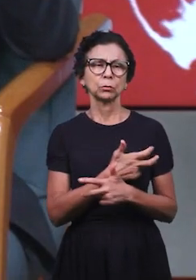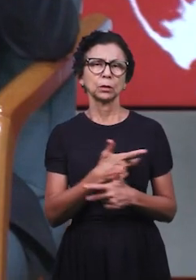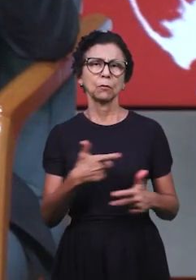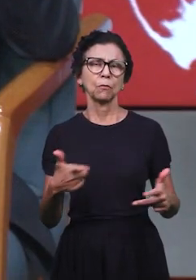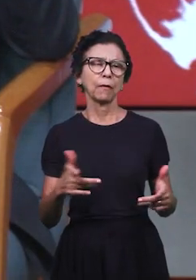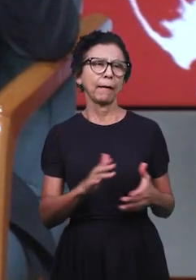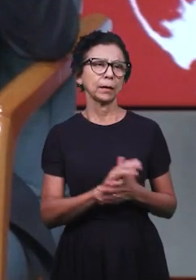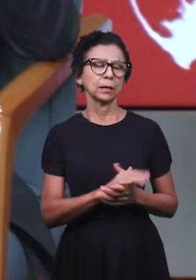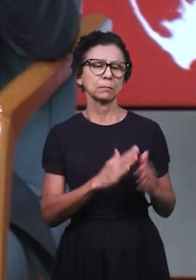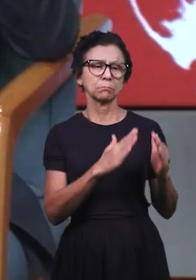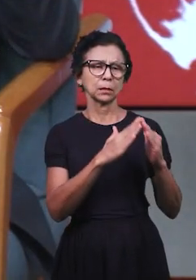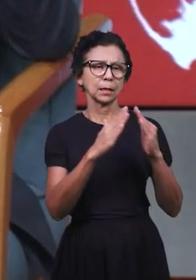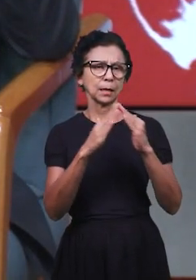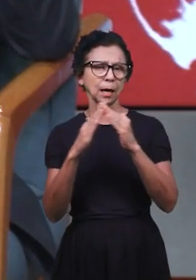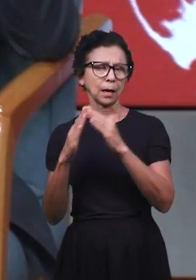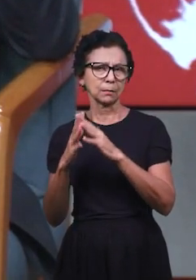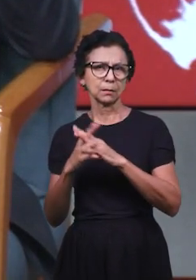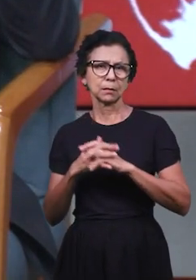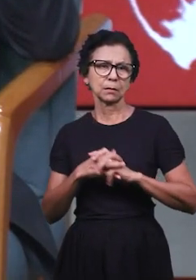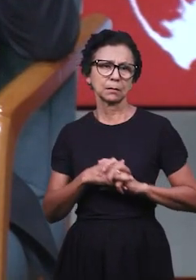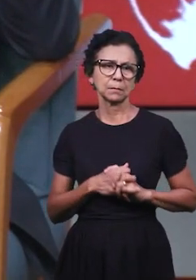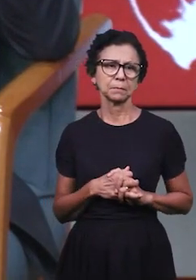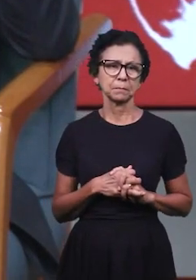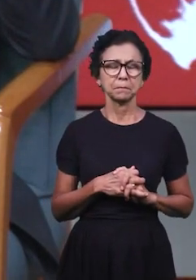na Jerônimo Monteiro,